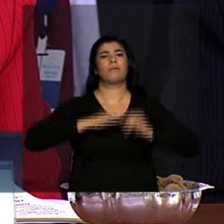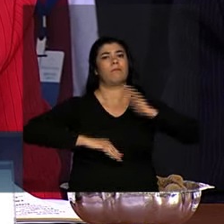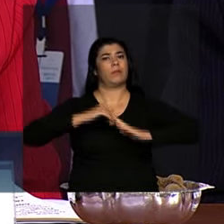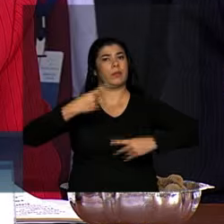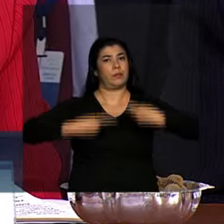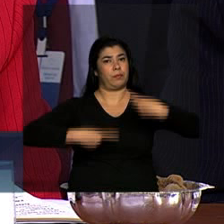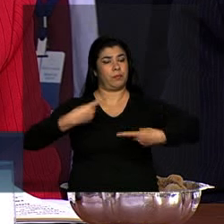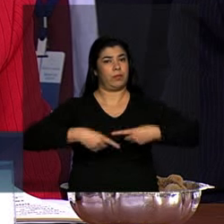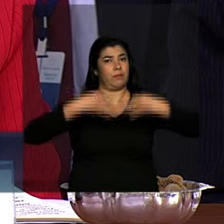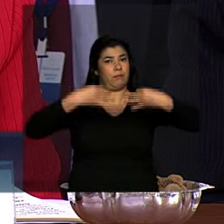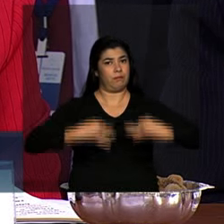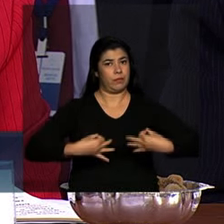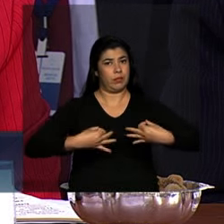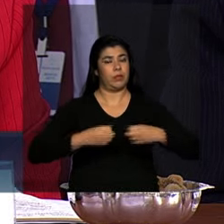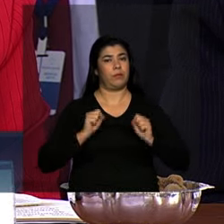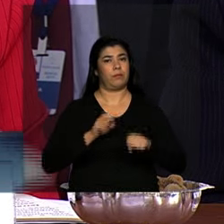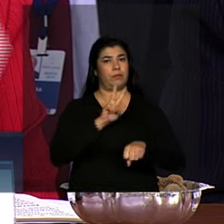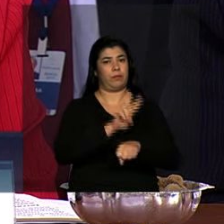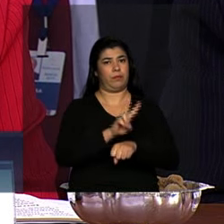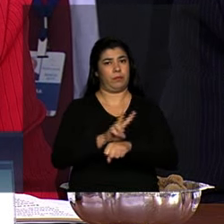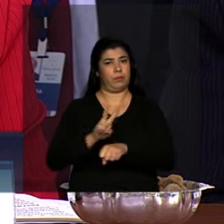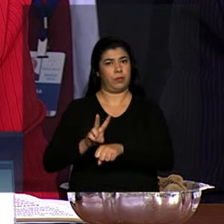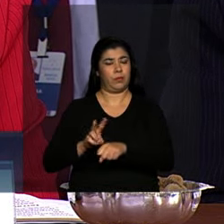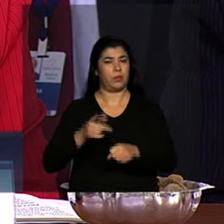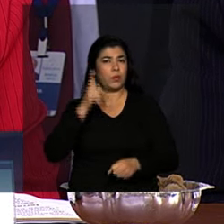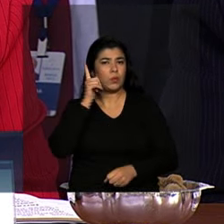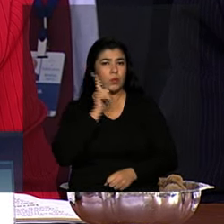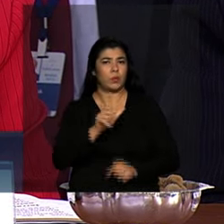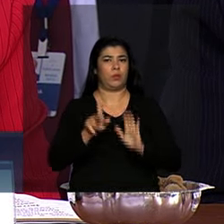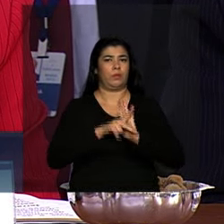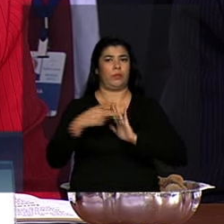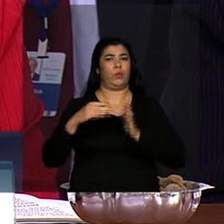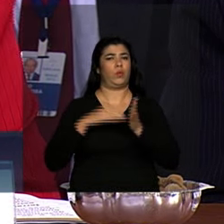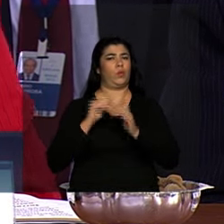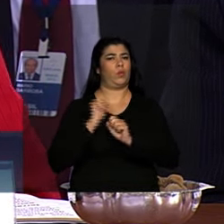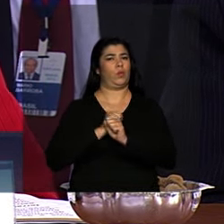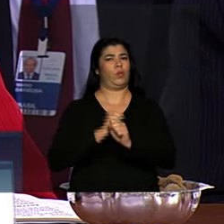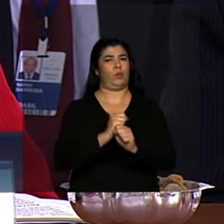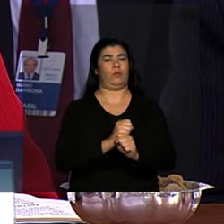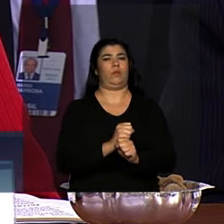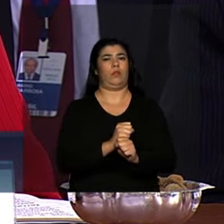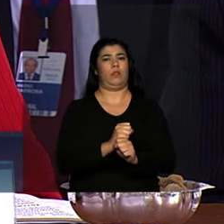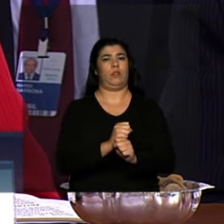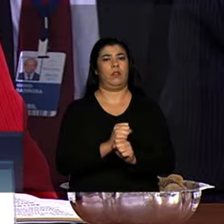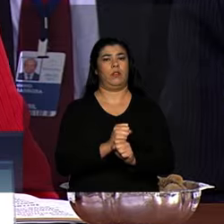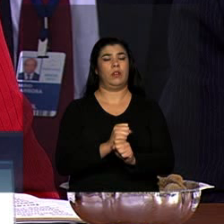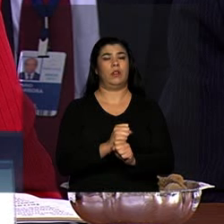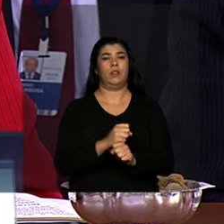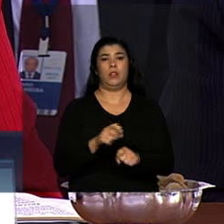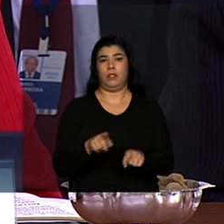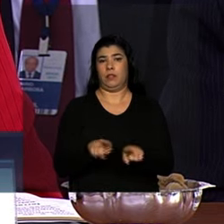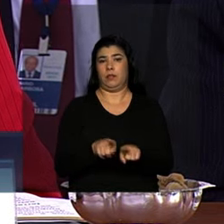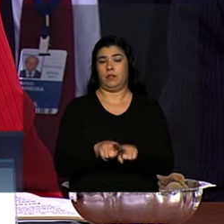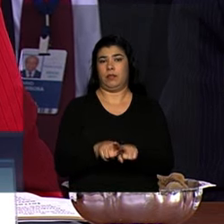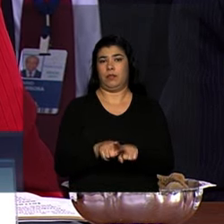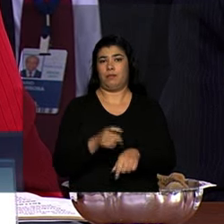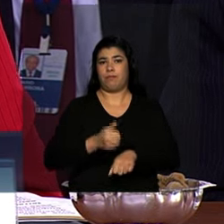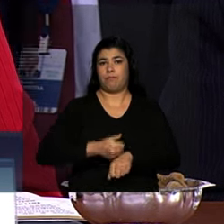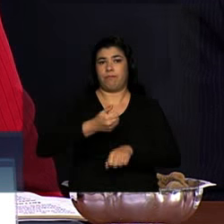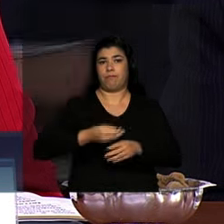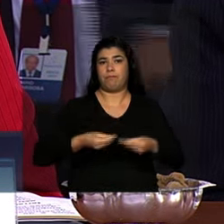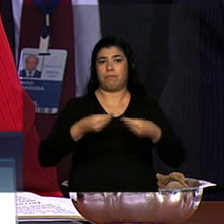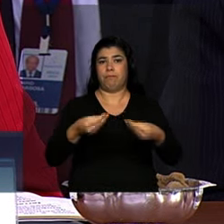econômicas capazes de preservar as conquistas dos últimos anos e de propiciar